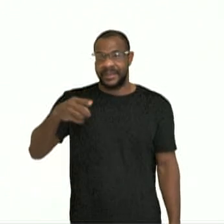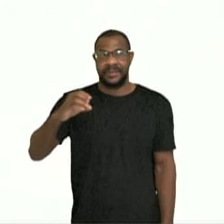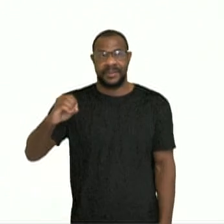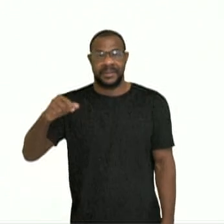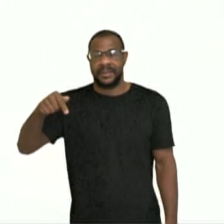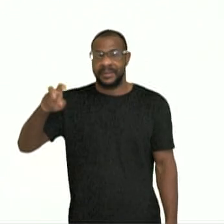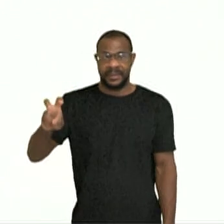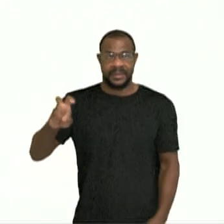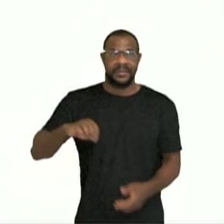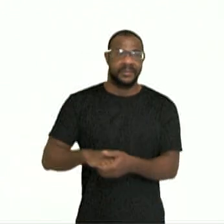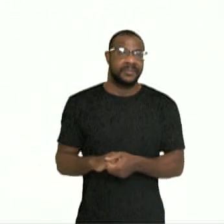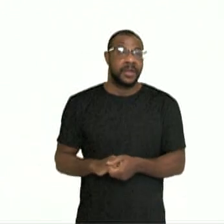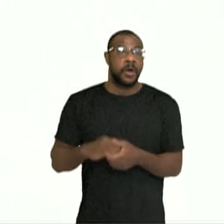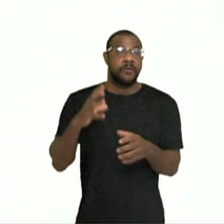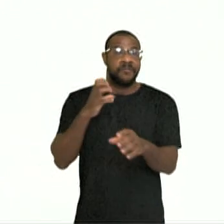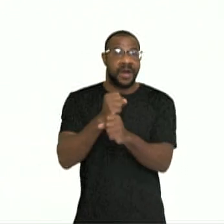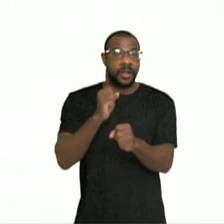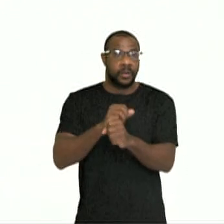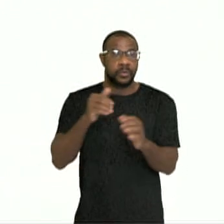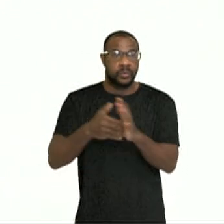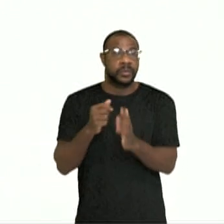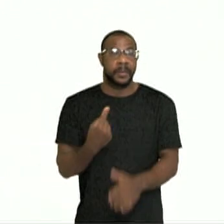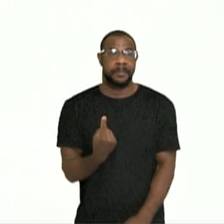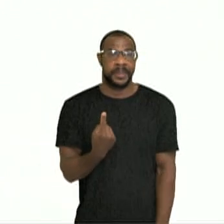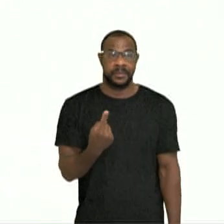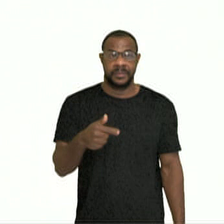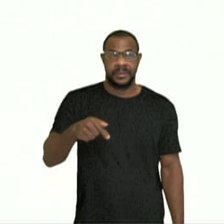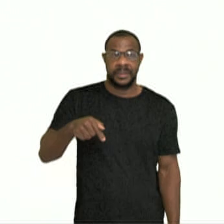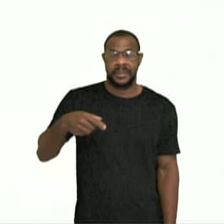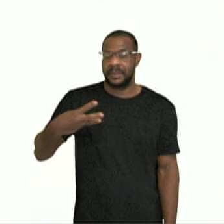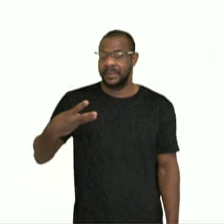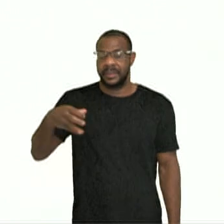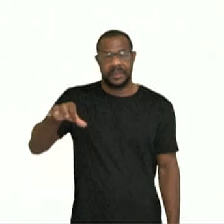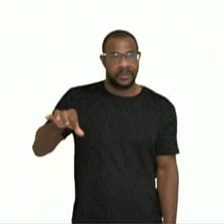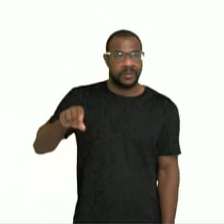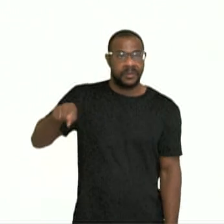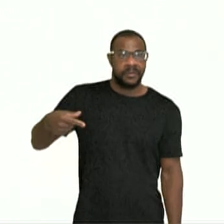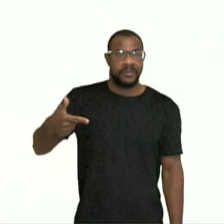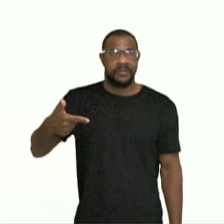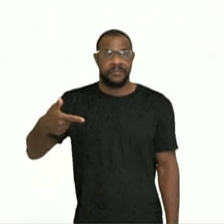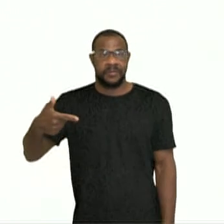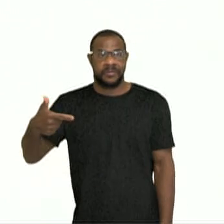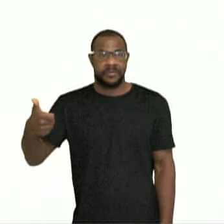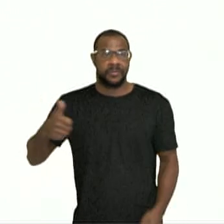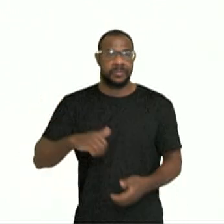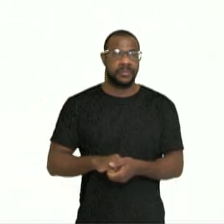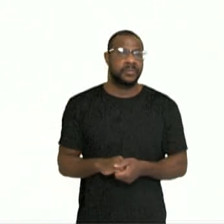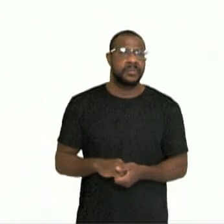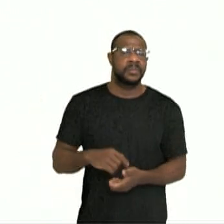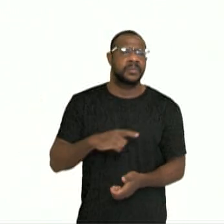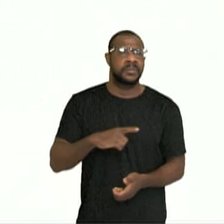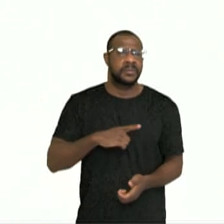1.739,21. Esse é o valor bruto, né? Então, o valor do juro, tirando o valor inicial, deu